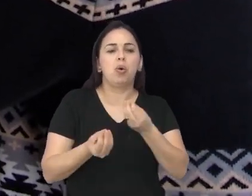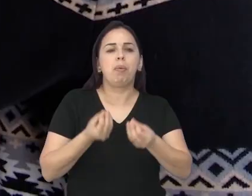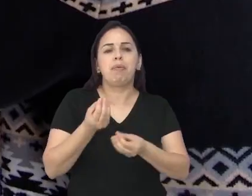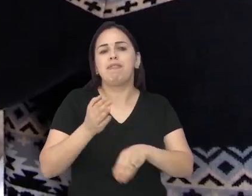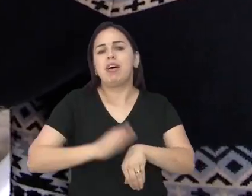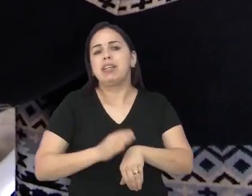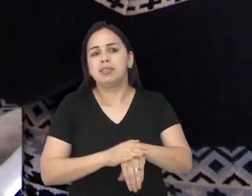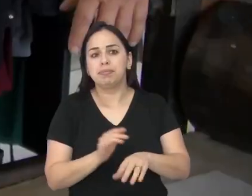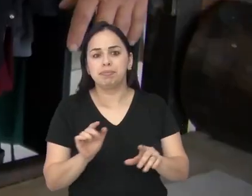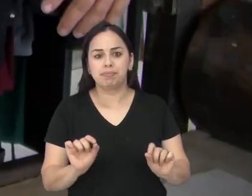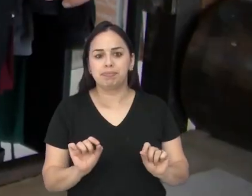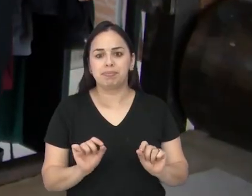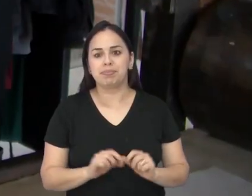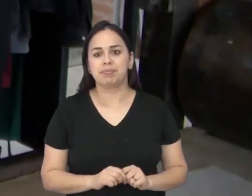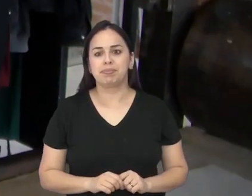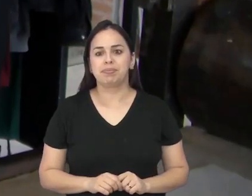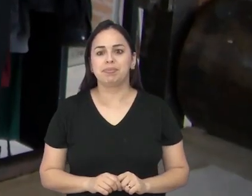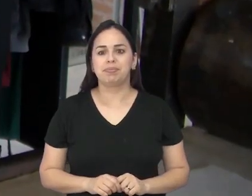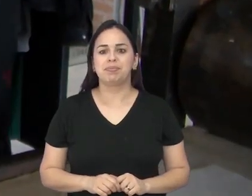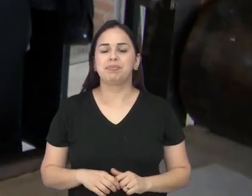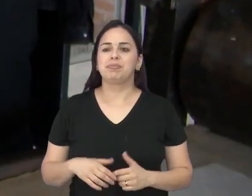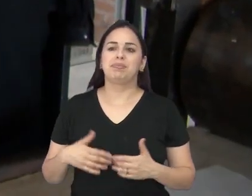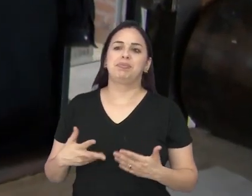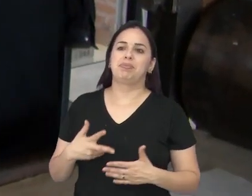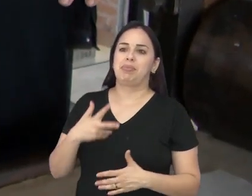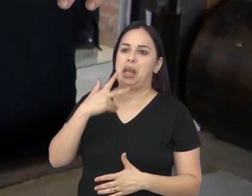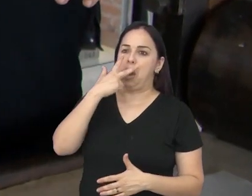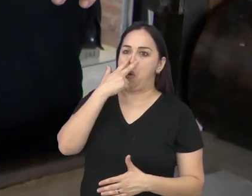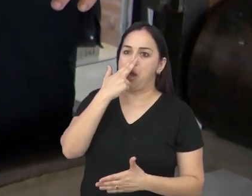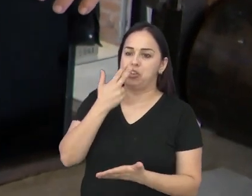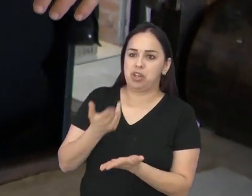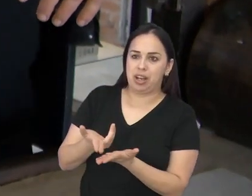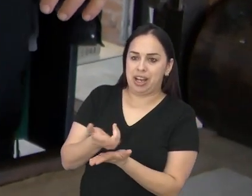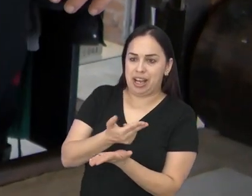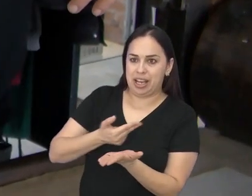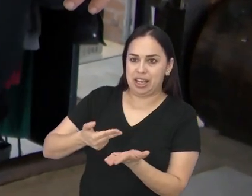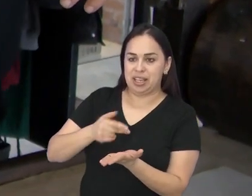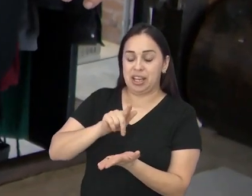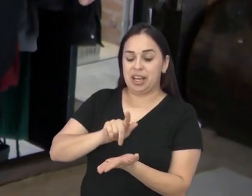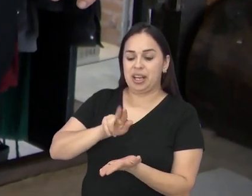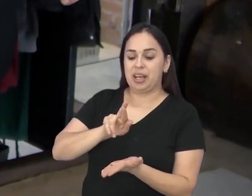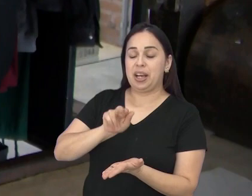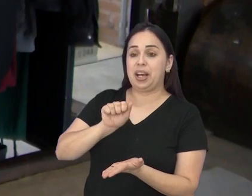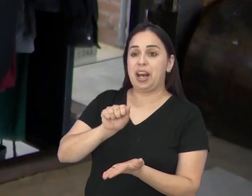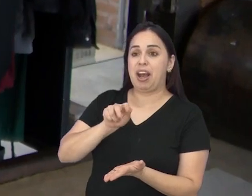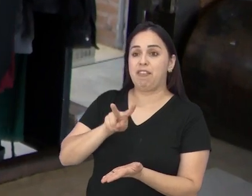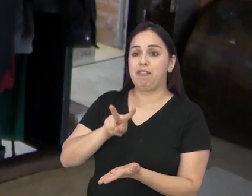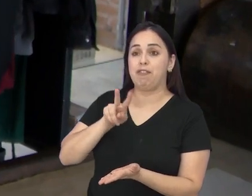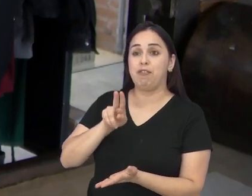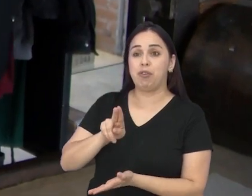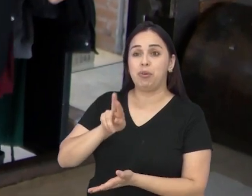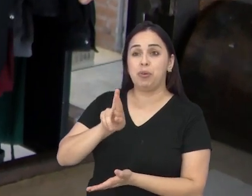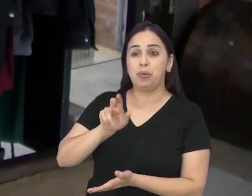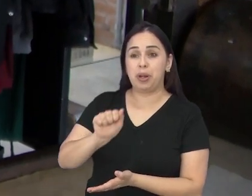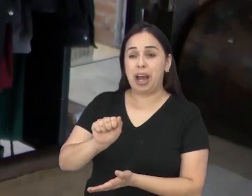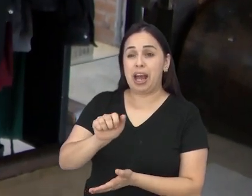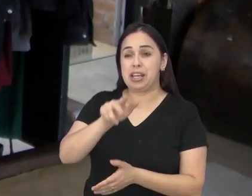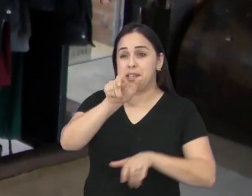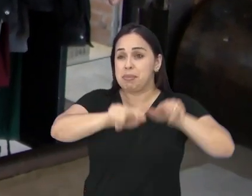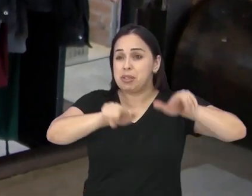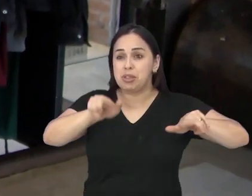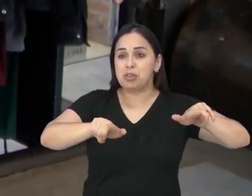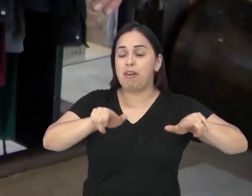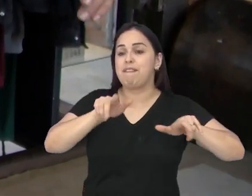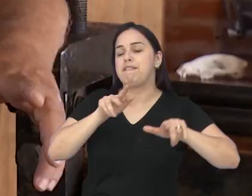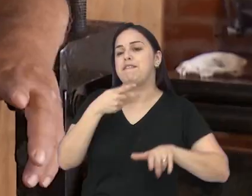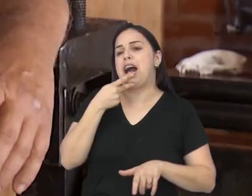arte da gravura? É muita coisa, Zadinho. Eu acho a gravura, ela tem um termo bastante genérico. Todo mundo fala gravura para um monte de